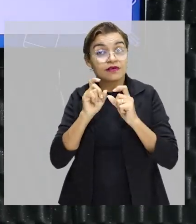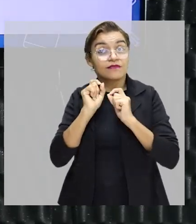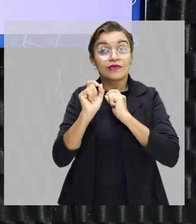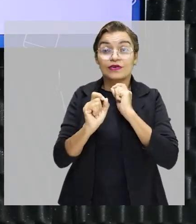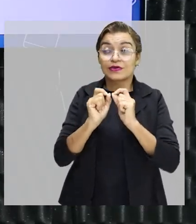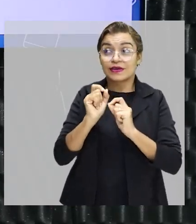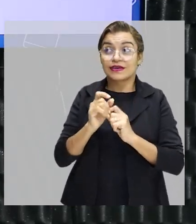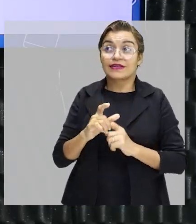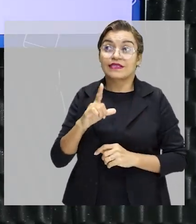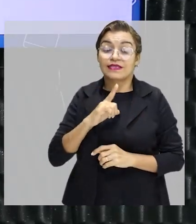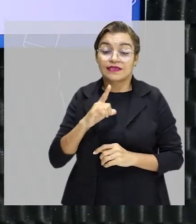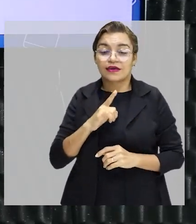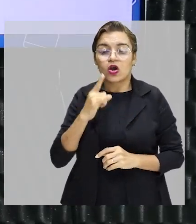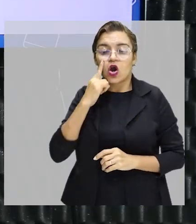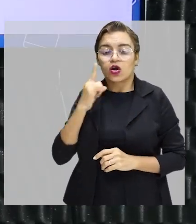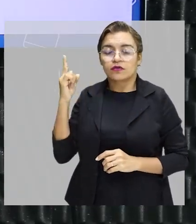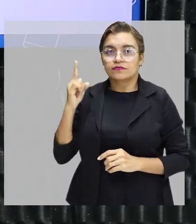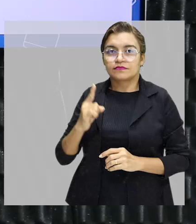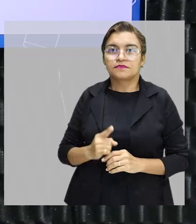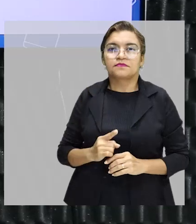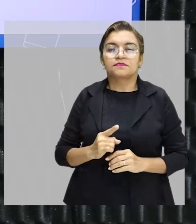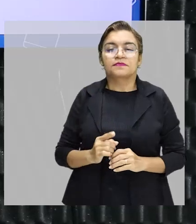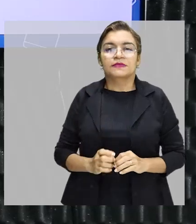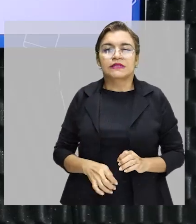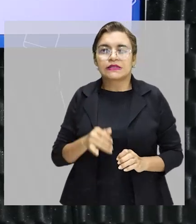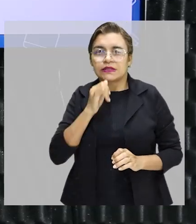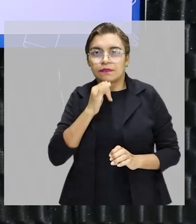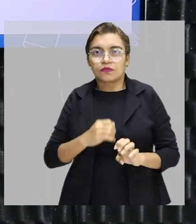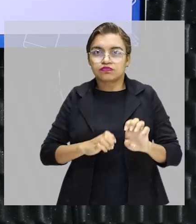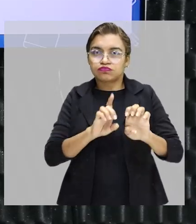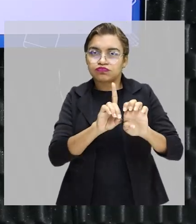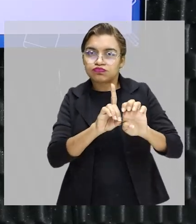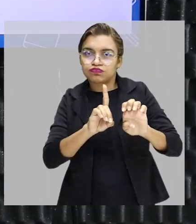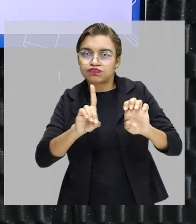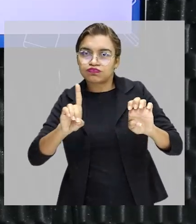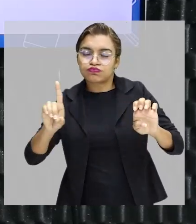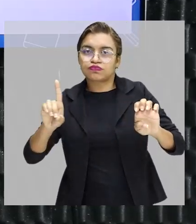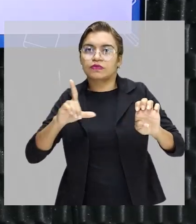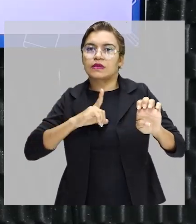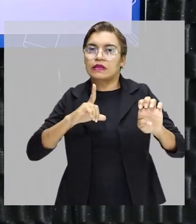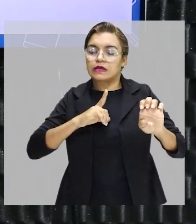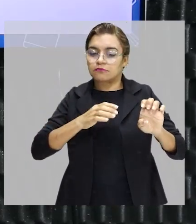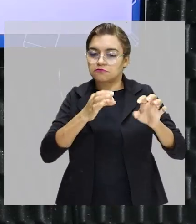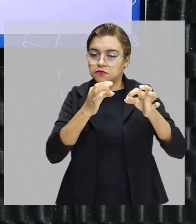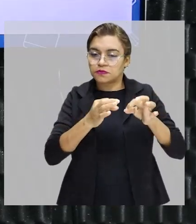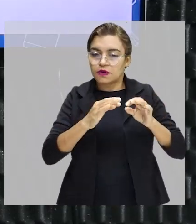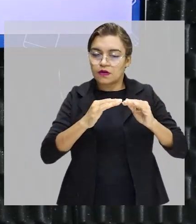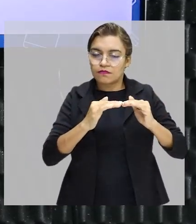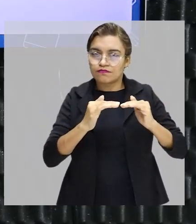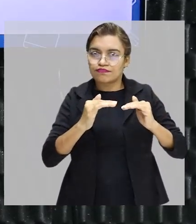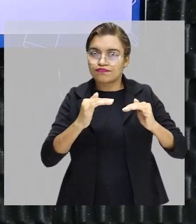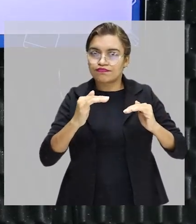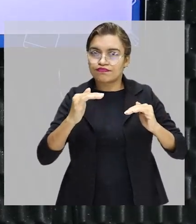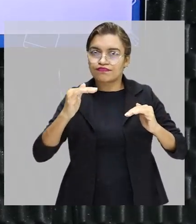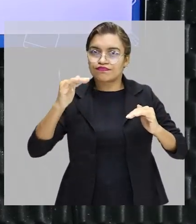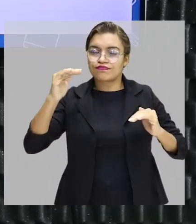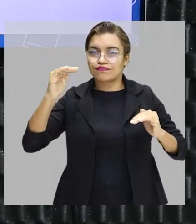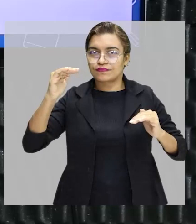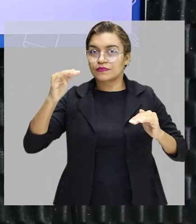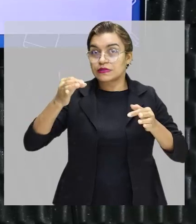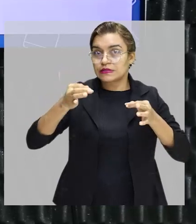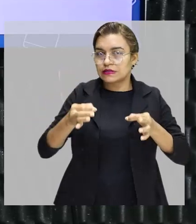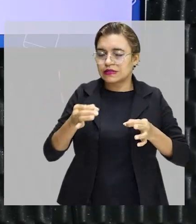nesse sentido, né, da esquerda para a direita, a eficiência ela vai aumentando. Então, eu posso dizer